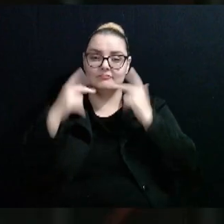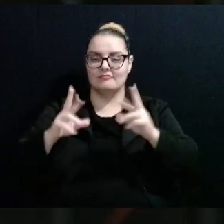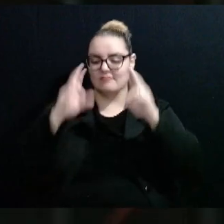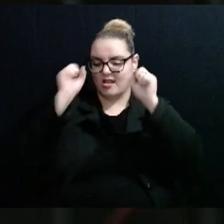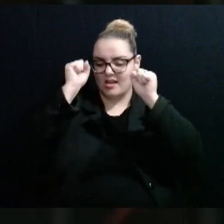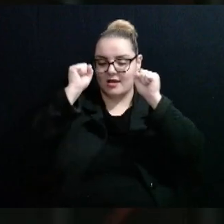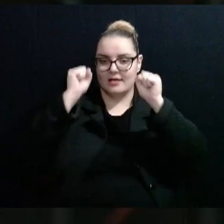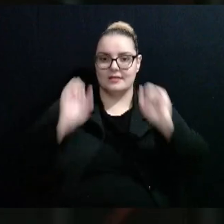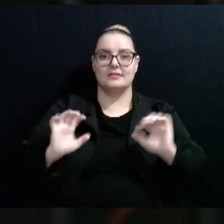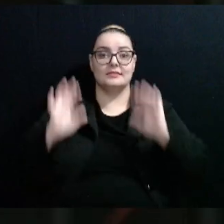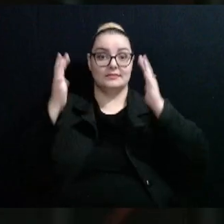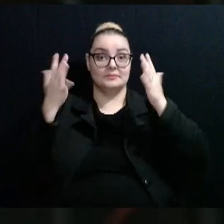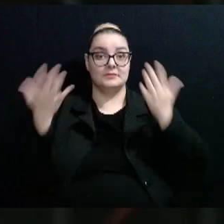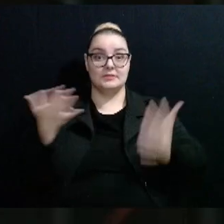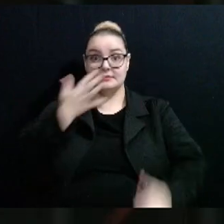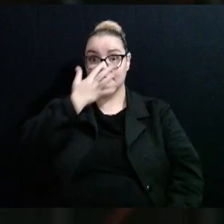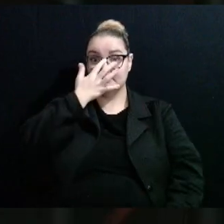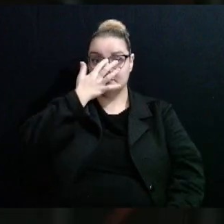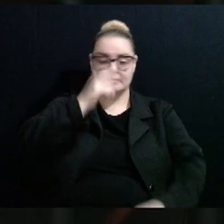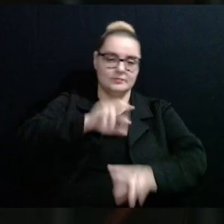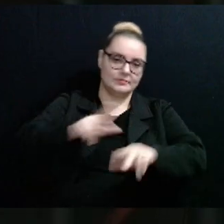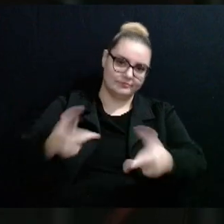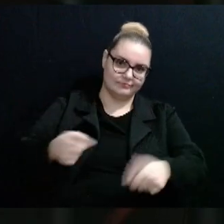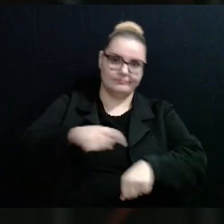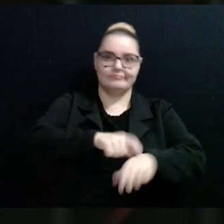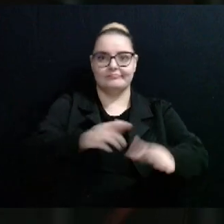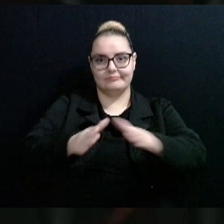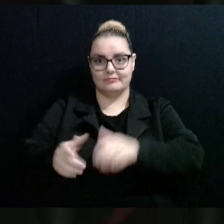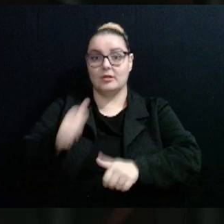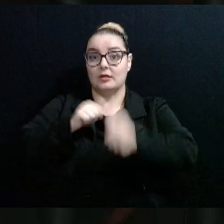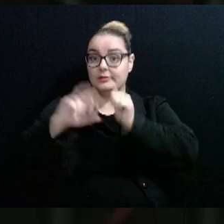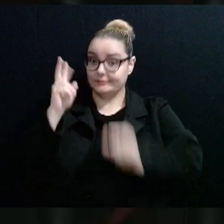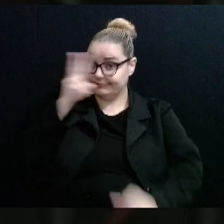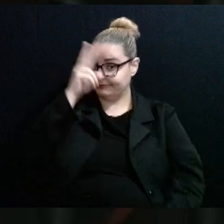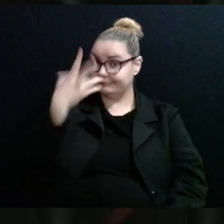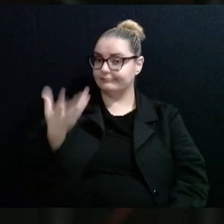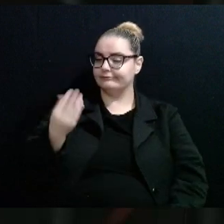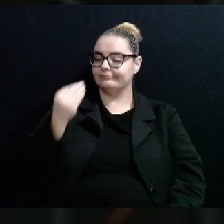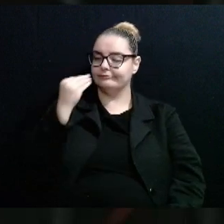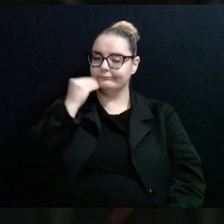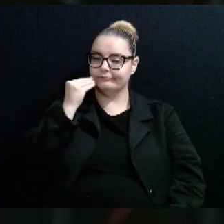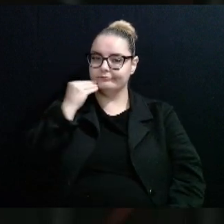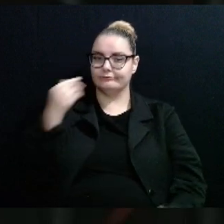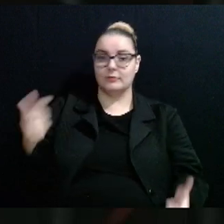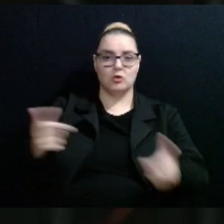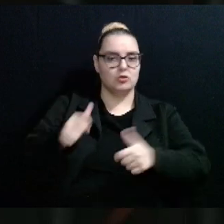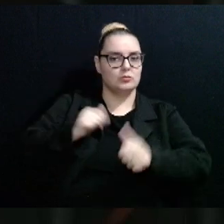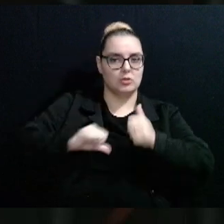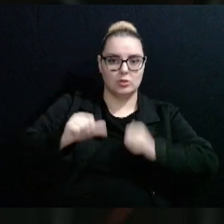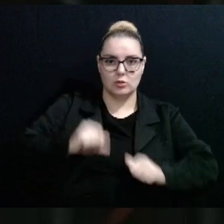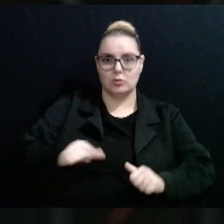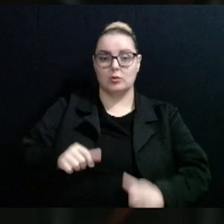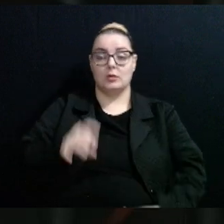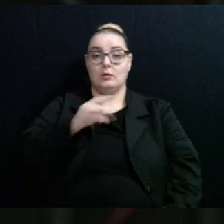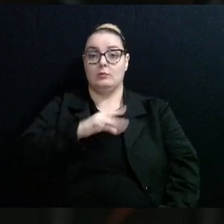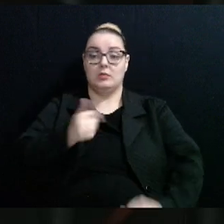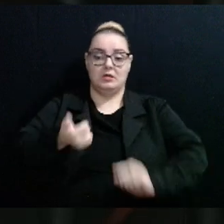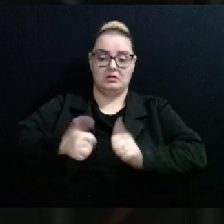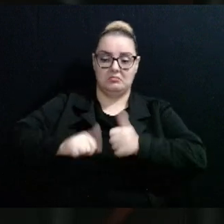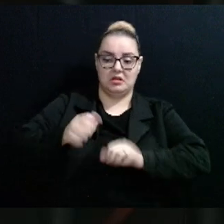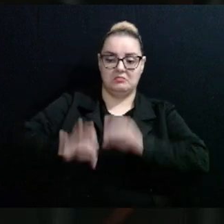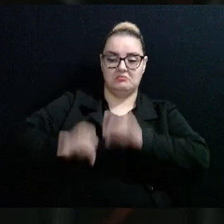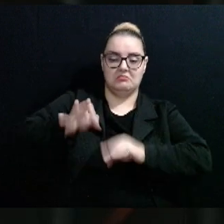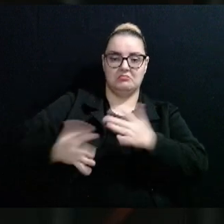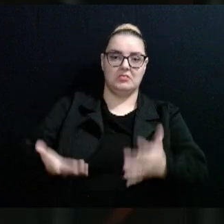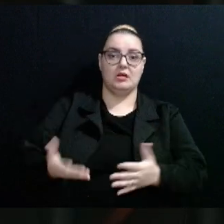celebração. Mas, em muitos casos, gente, o álcool também funciona como uma tentativa de reduzir a ansiedade, medo de julgamento, desconforto